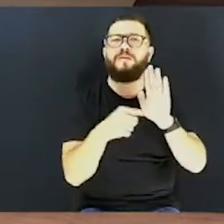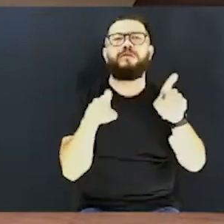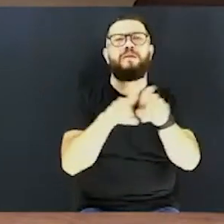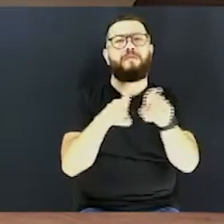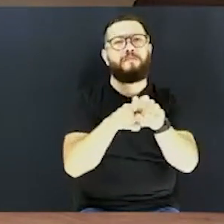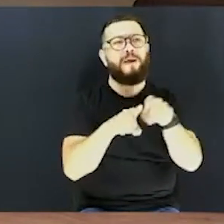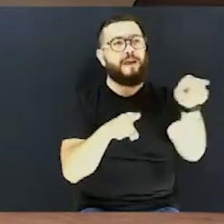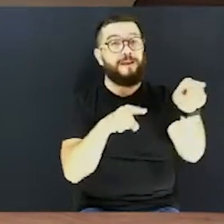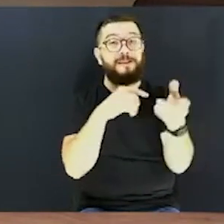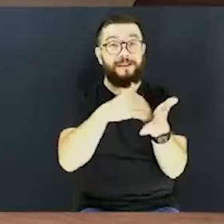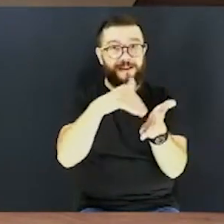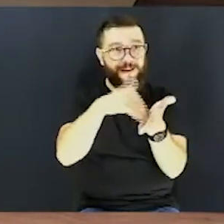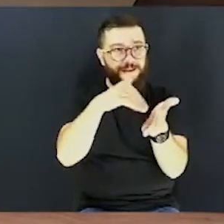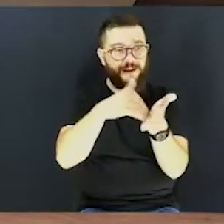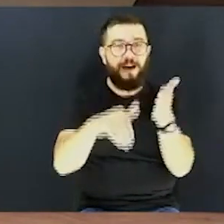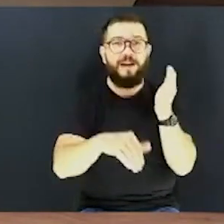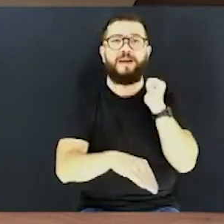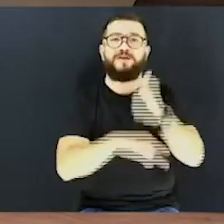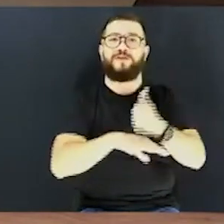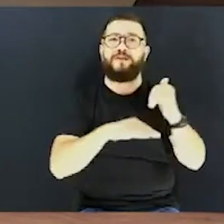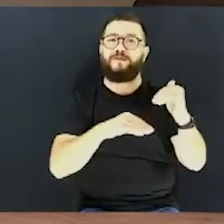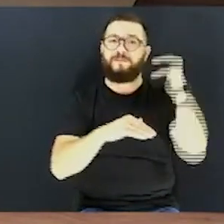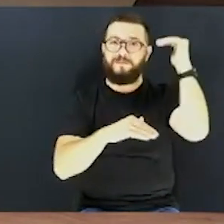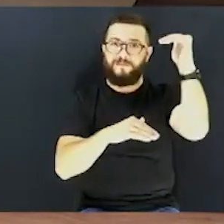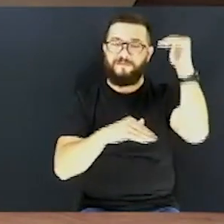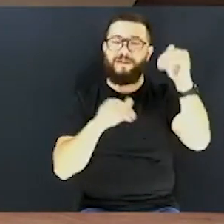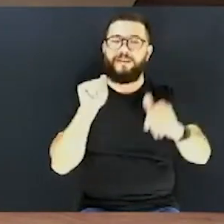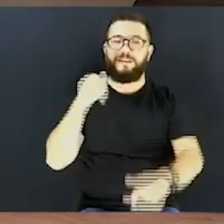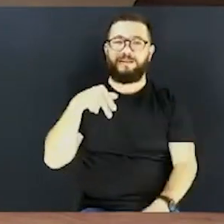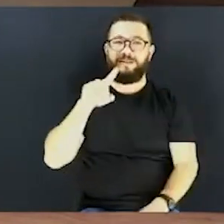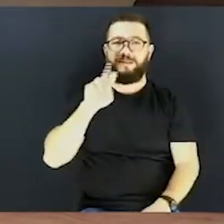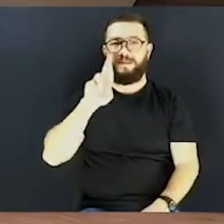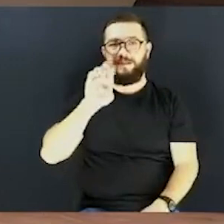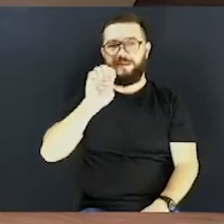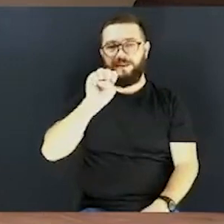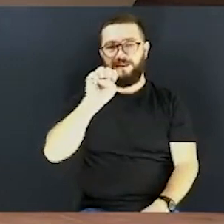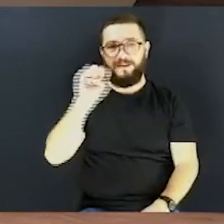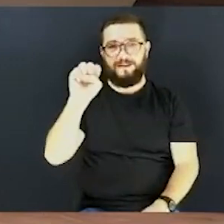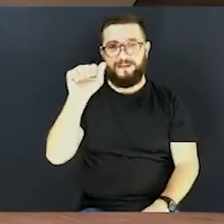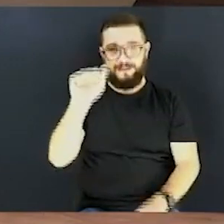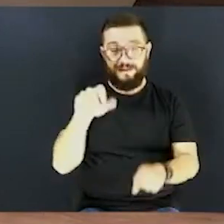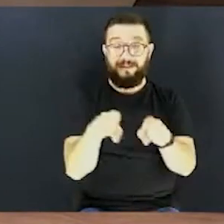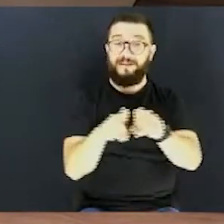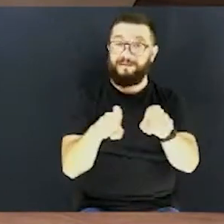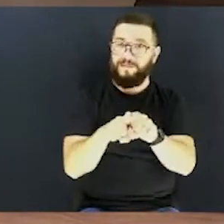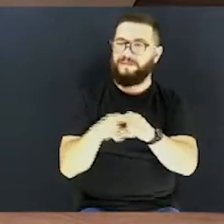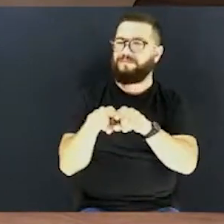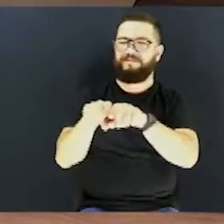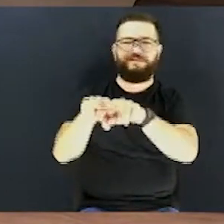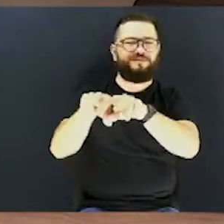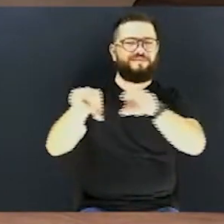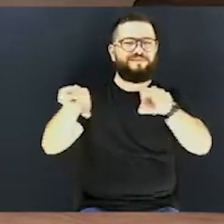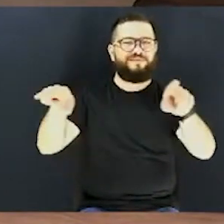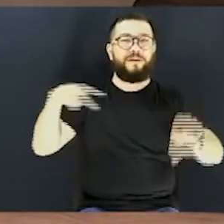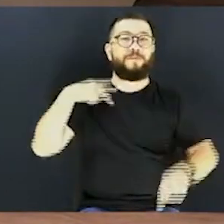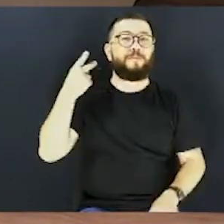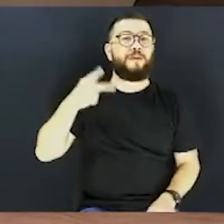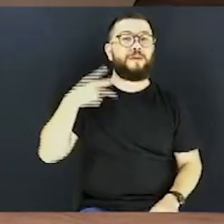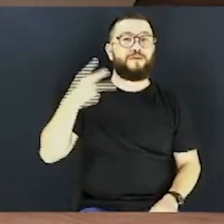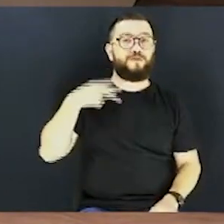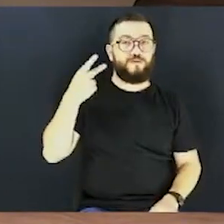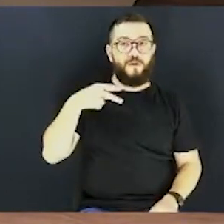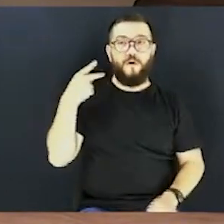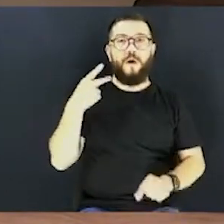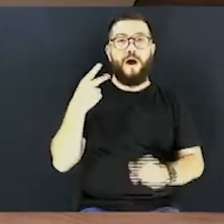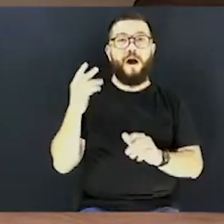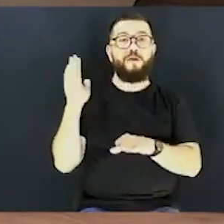sua superintendente Andressa, e parabenizando as duas, quero estender esse cumprimento a todas as pessoas que fizeram parte da criação desse documento.